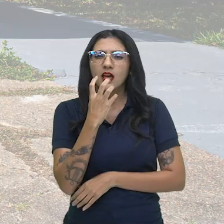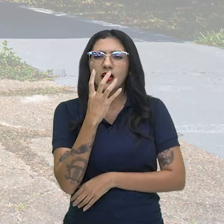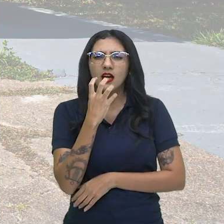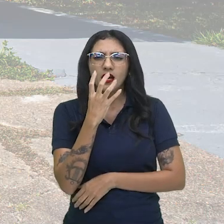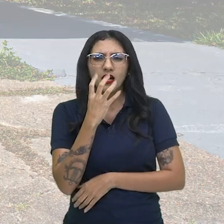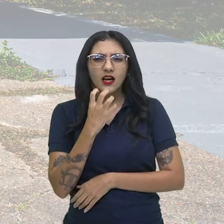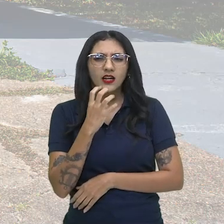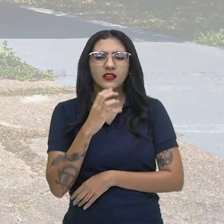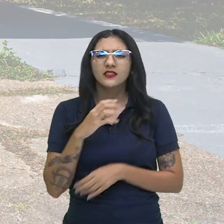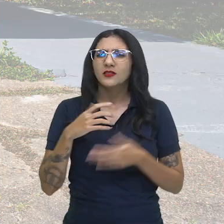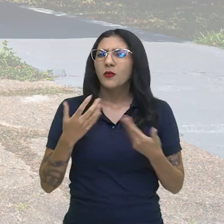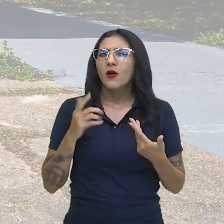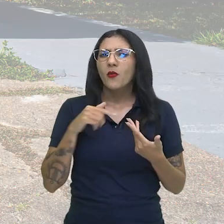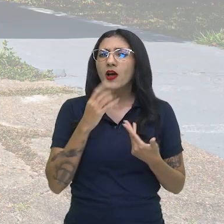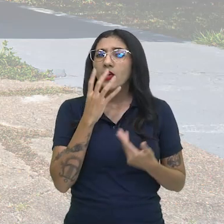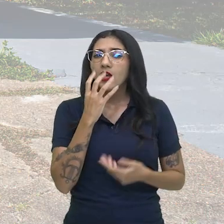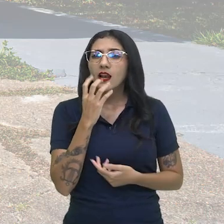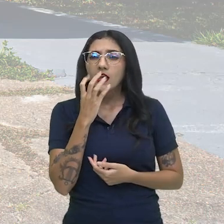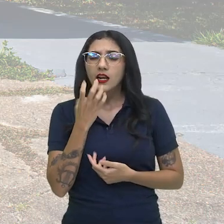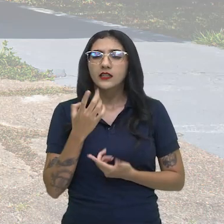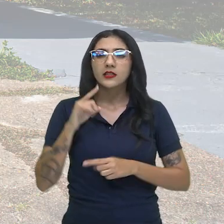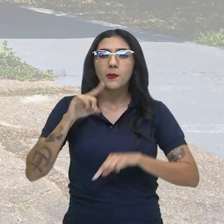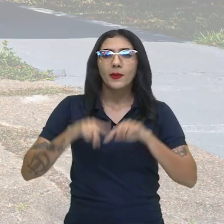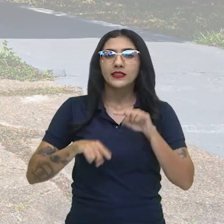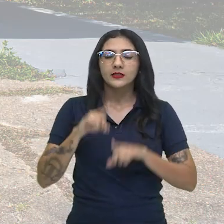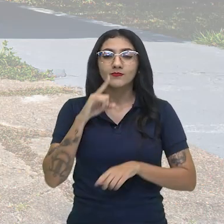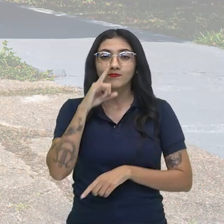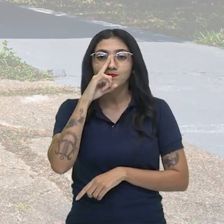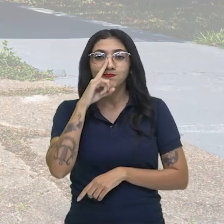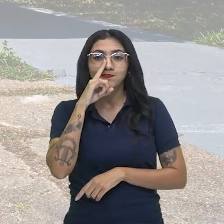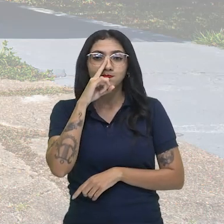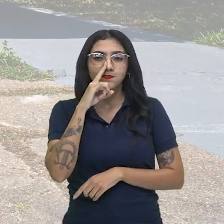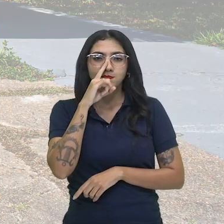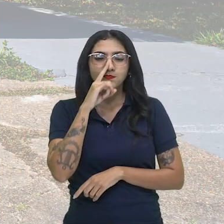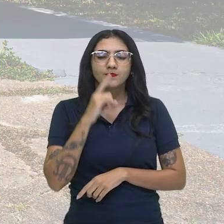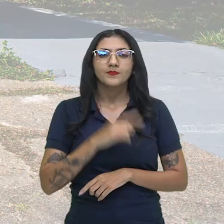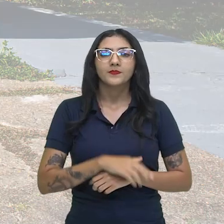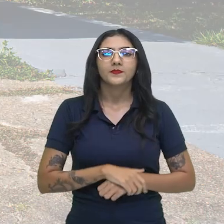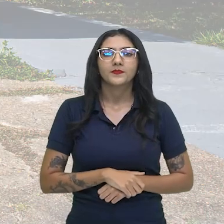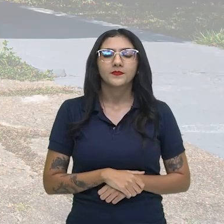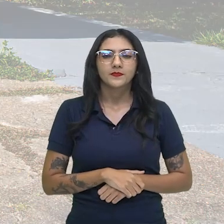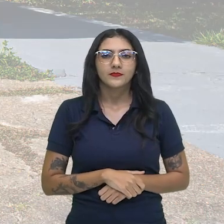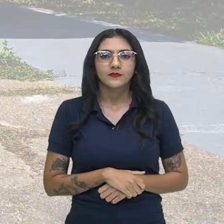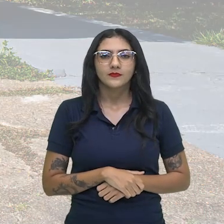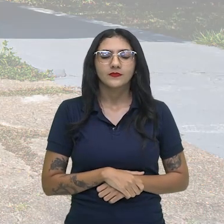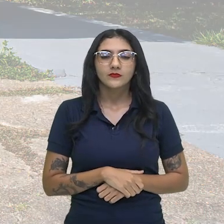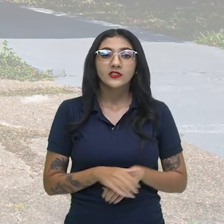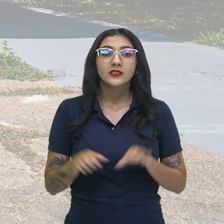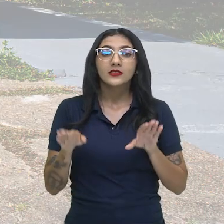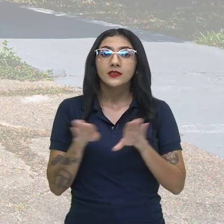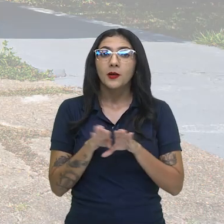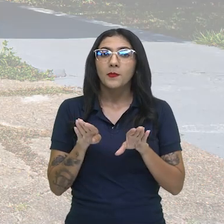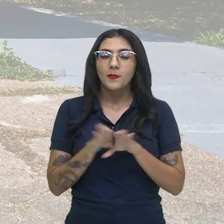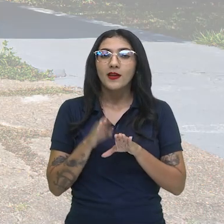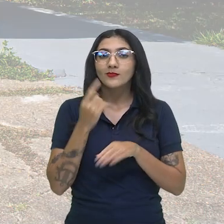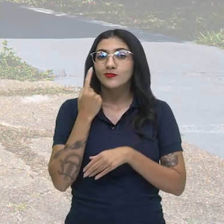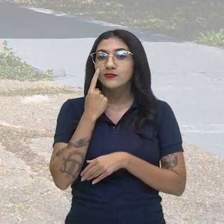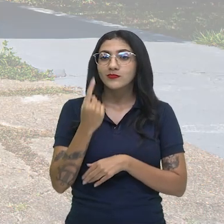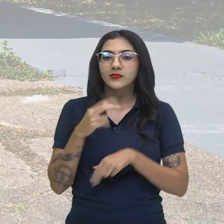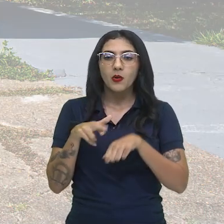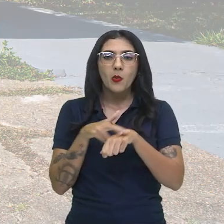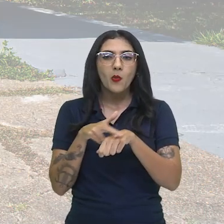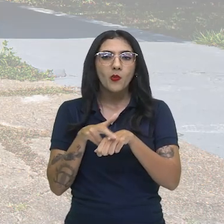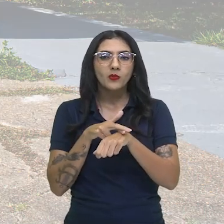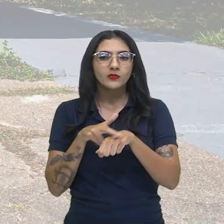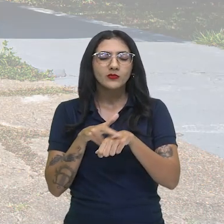então, o coletor laranja? Para resíduos perigosos. Além disso, também, nós temos o coletor roxo, que